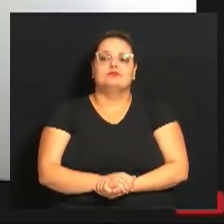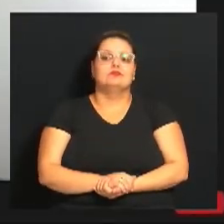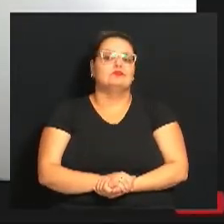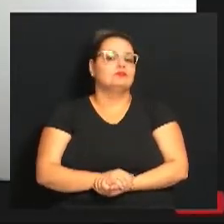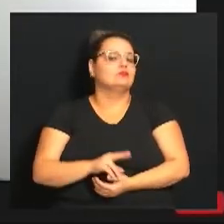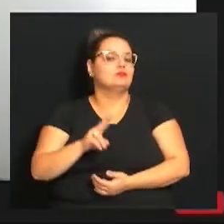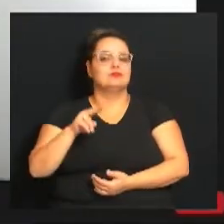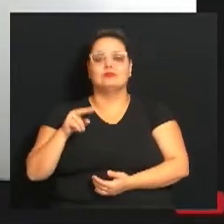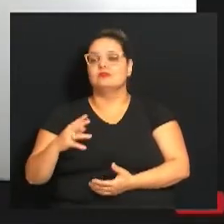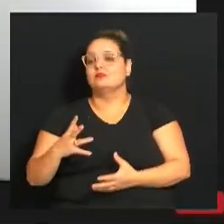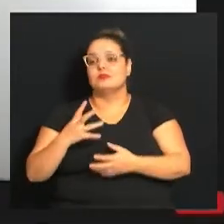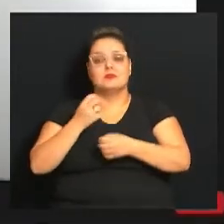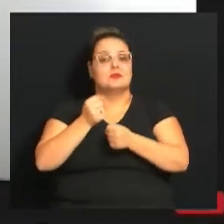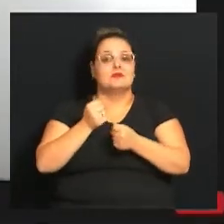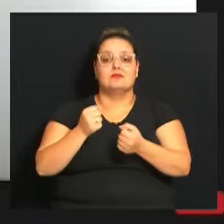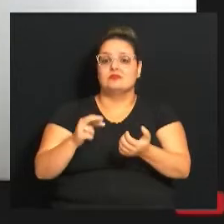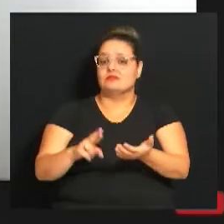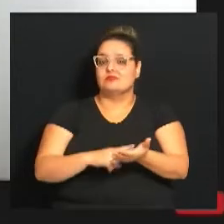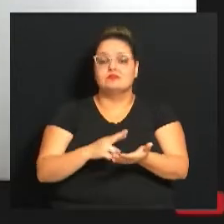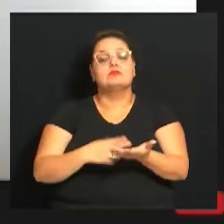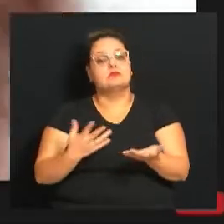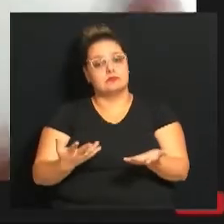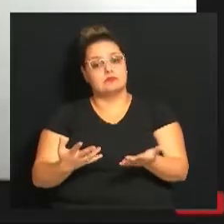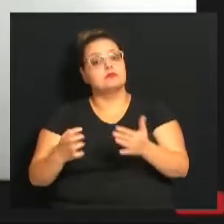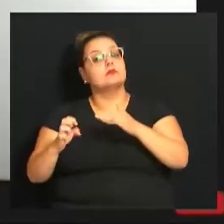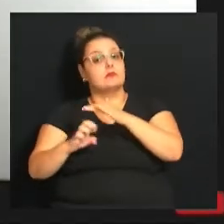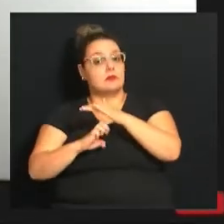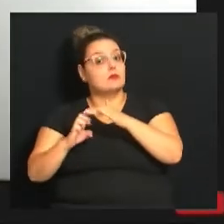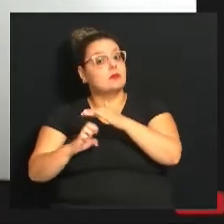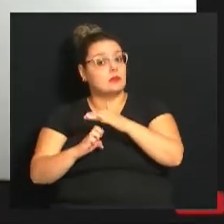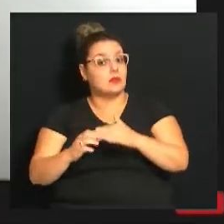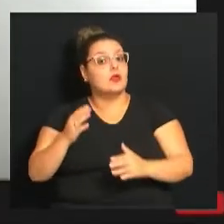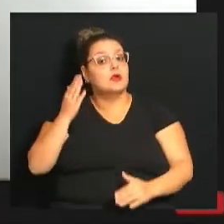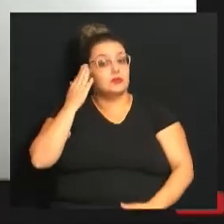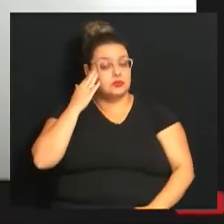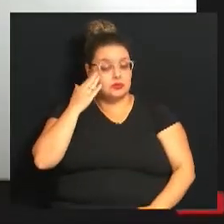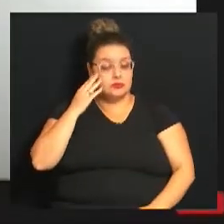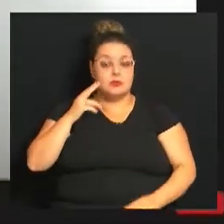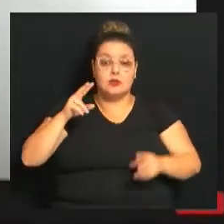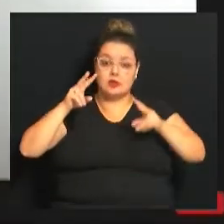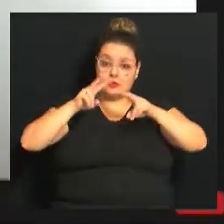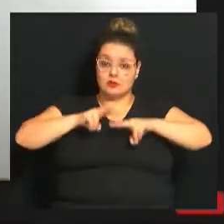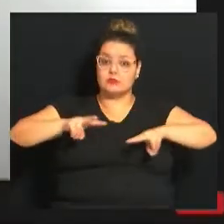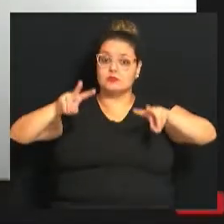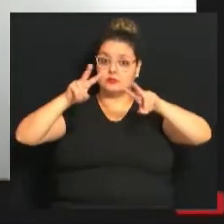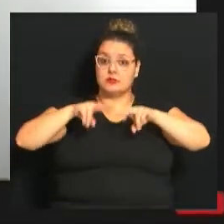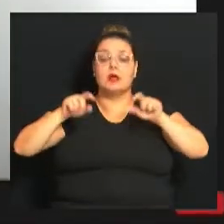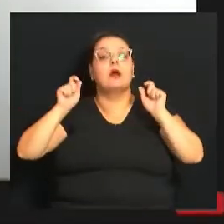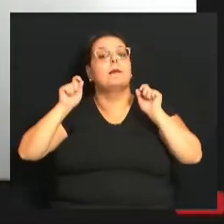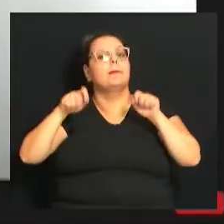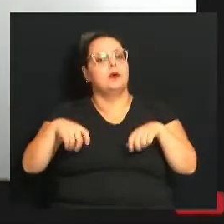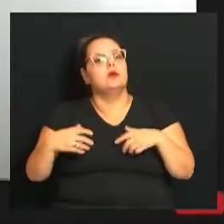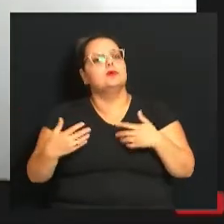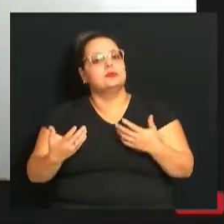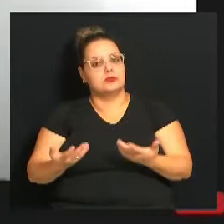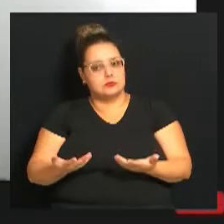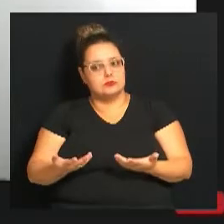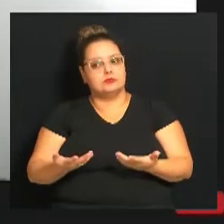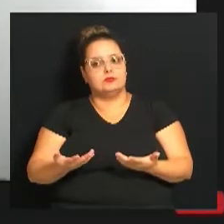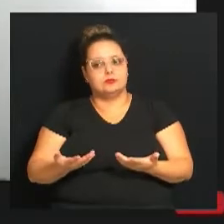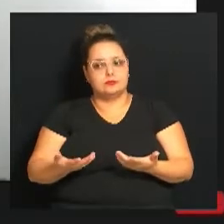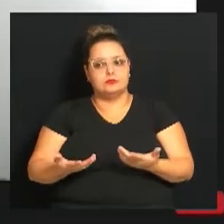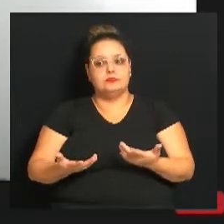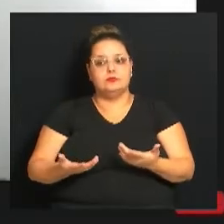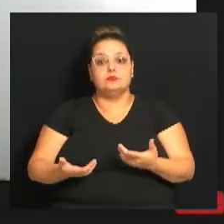hoje não é bem assim, né? Então, as empresas que souberam enxergar essa possibilidade, que souberam investir de